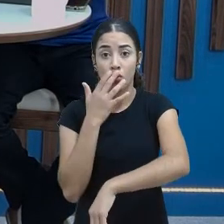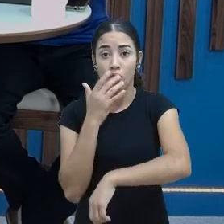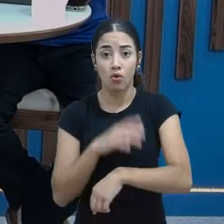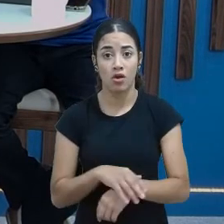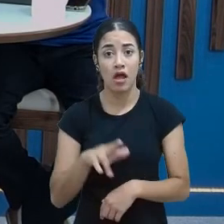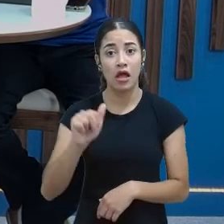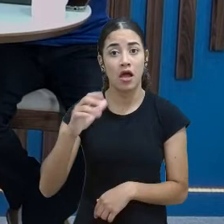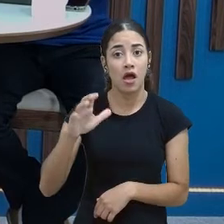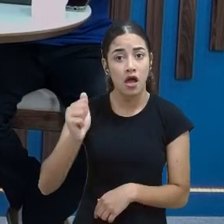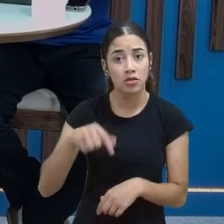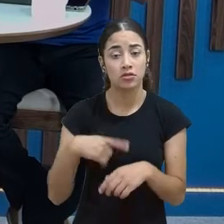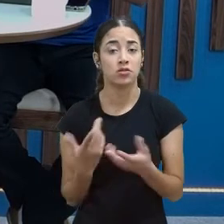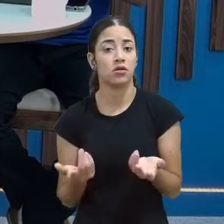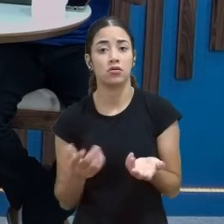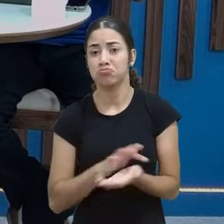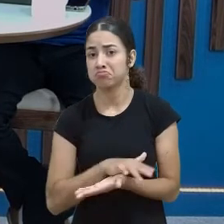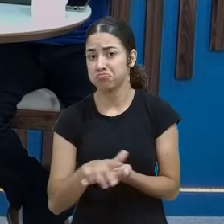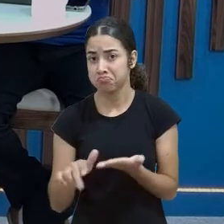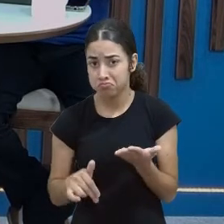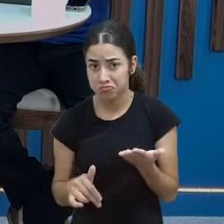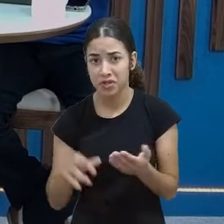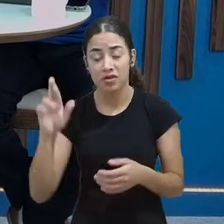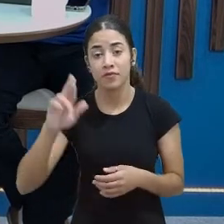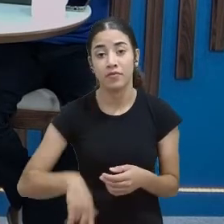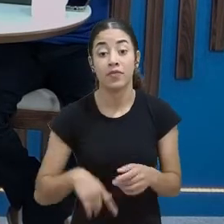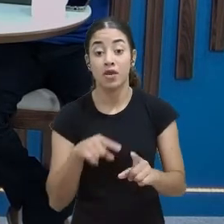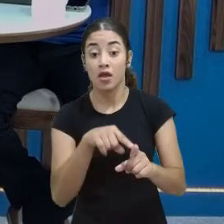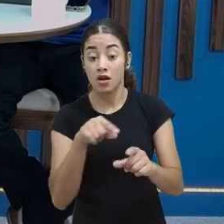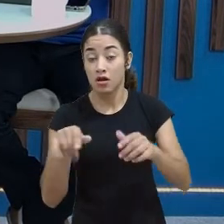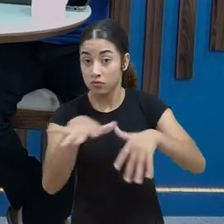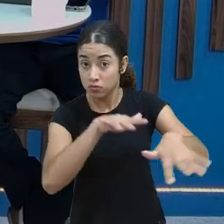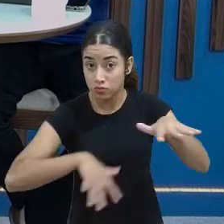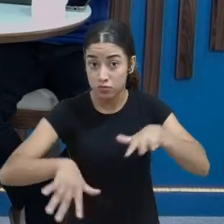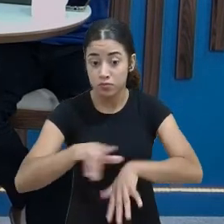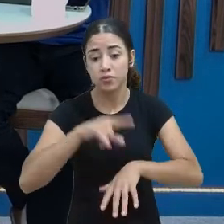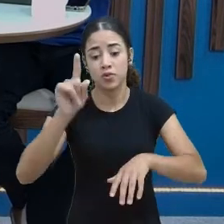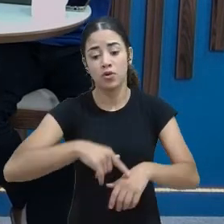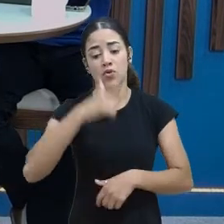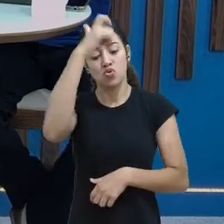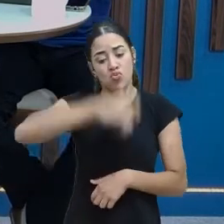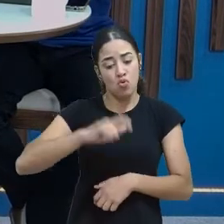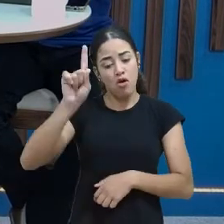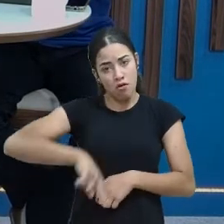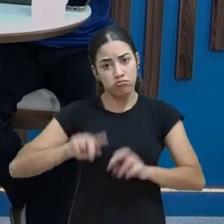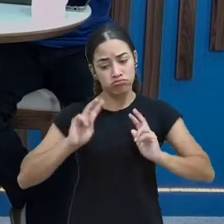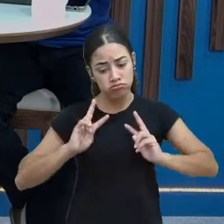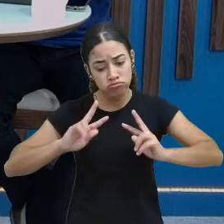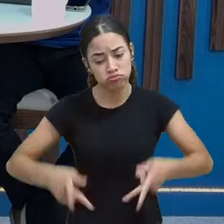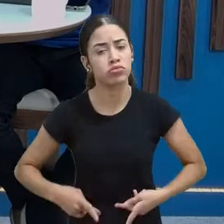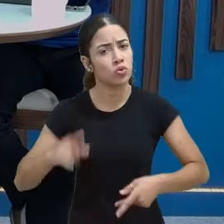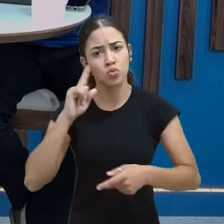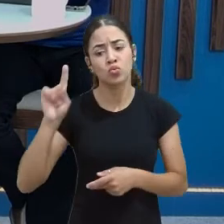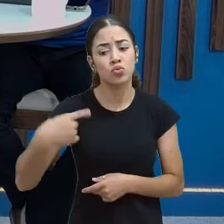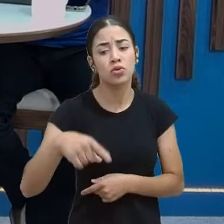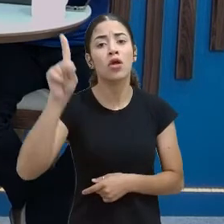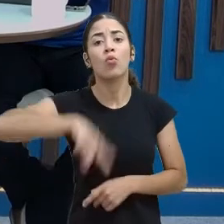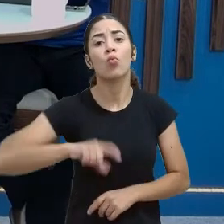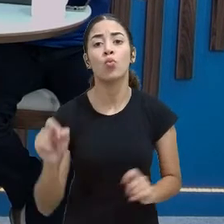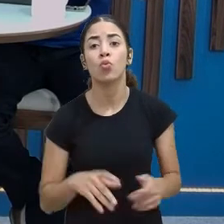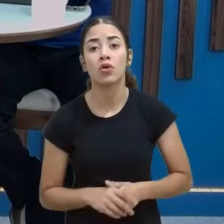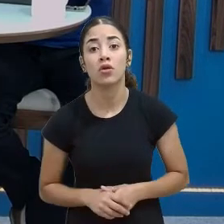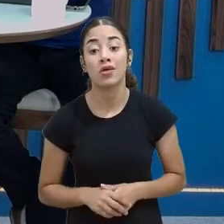de credo. A humanidade é o que nos faz seres humanos. E o que nos faz seres humanos a cada dia é o quê?